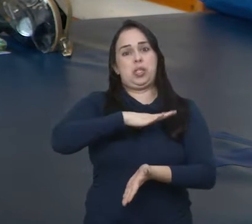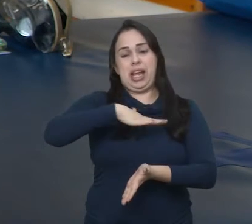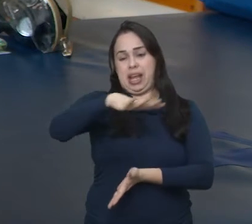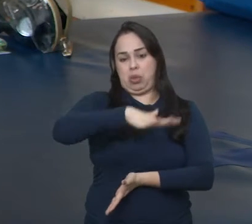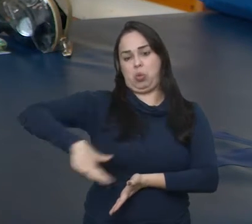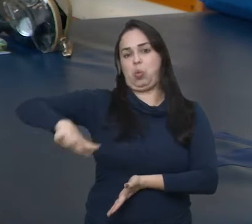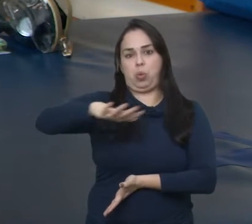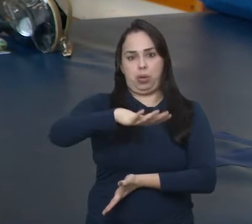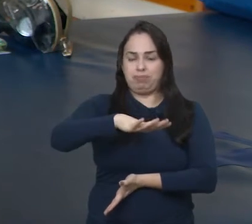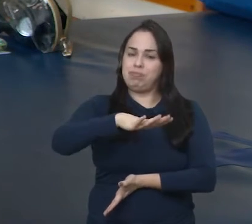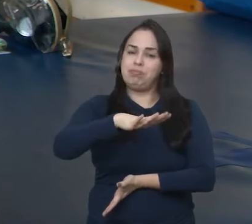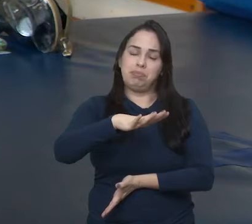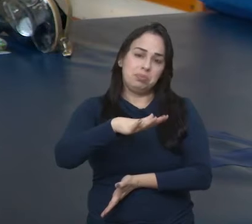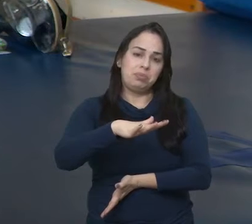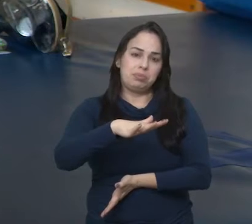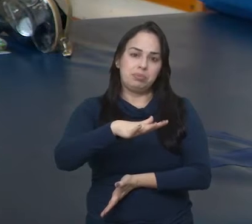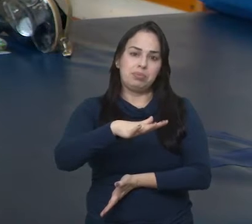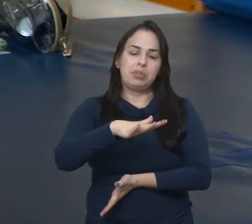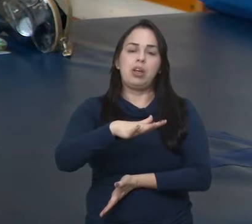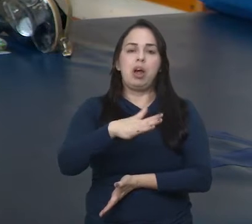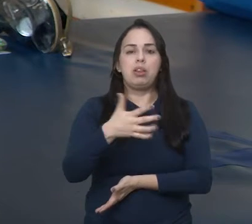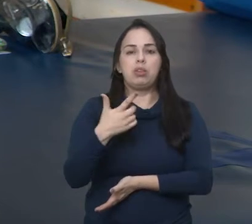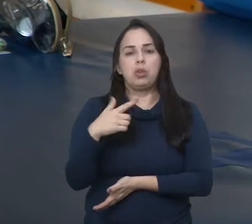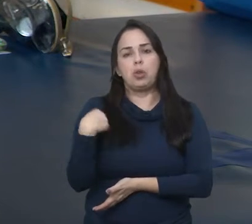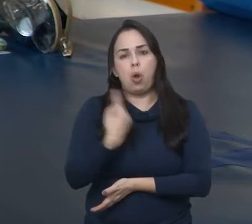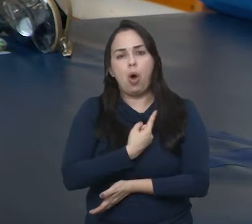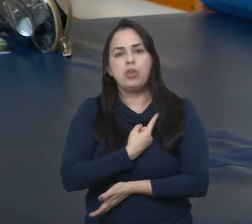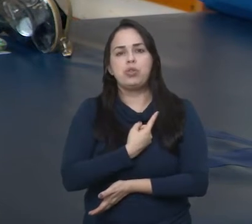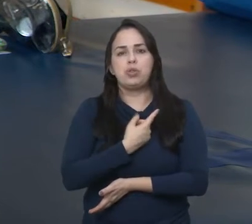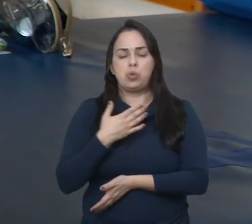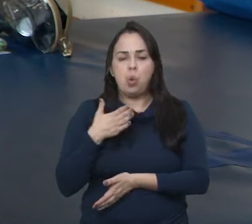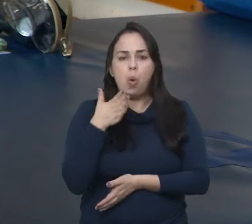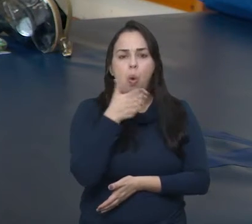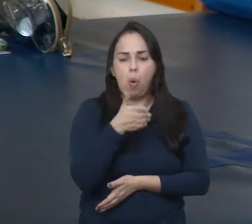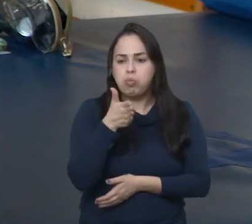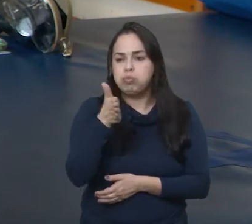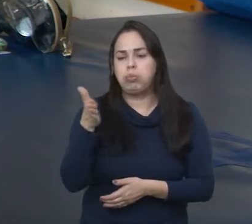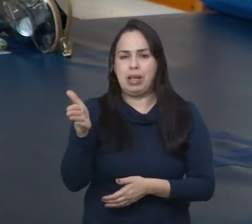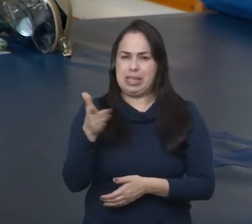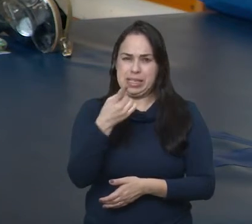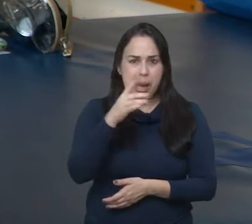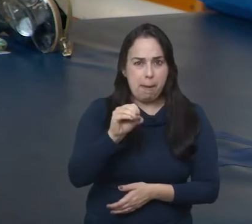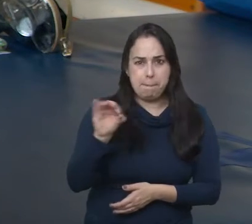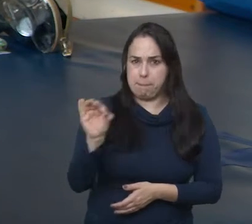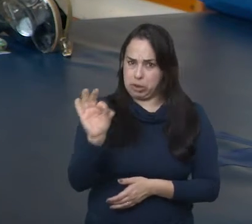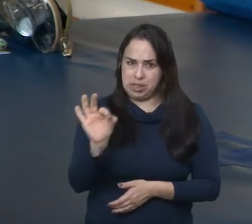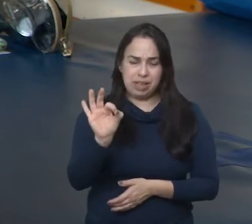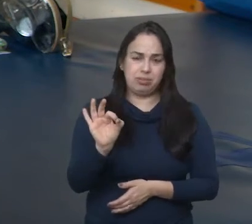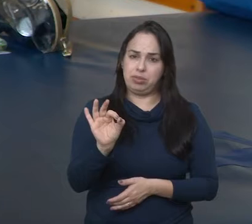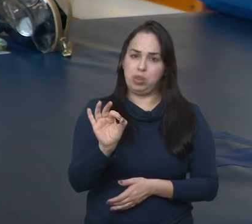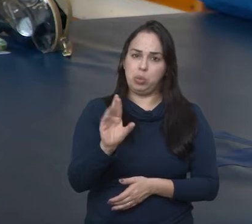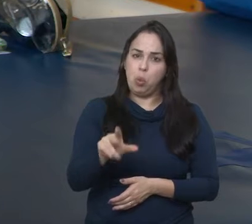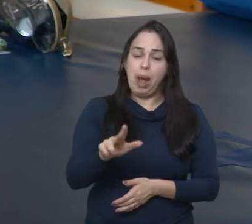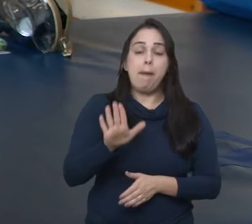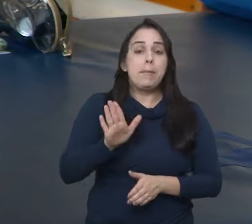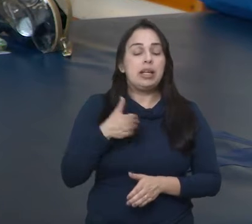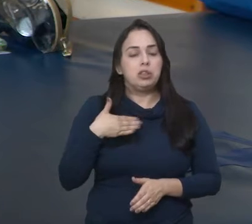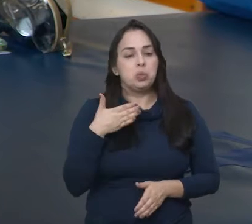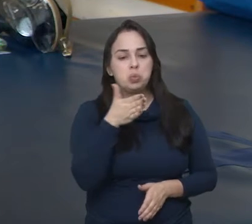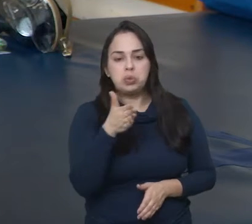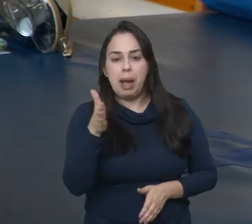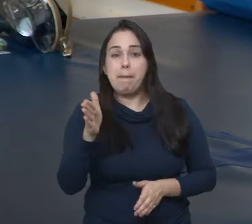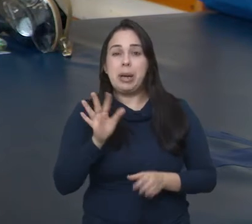de Eliminação de Barreiras poderá trazer maior autonomia à população com deficiência. O parlamentar também complementa que este